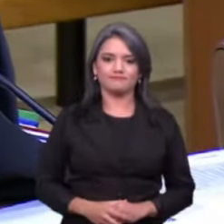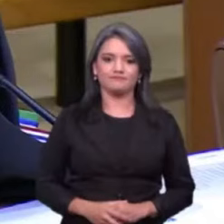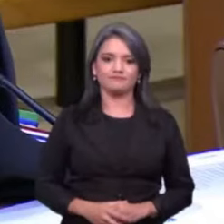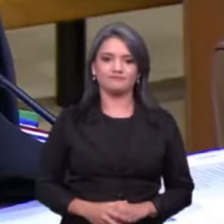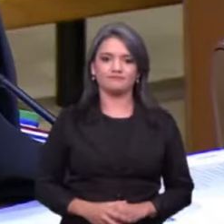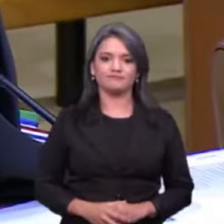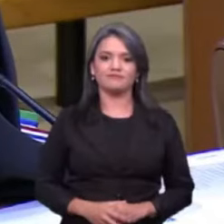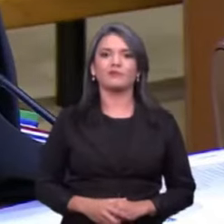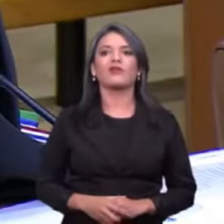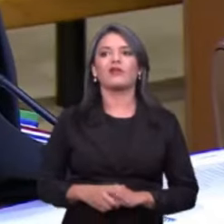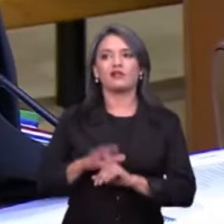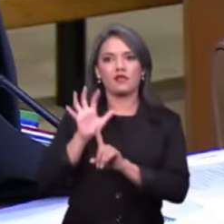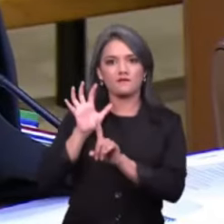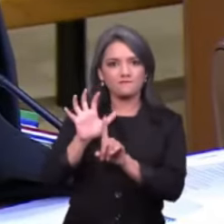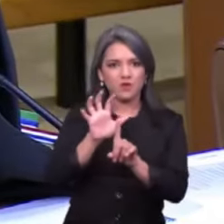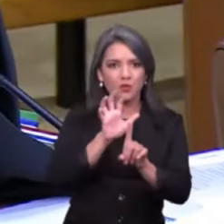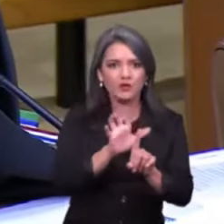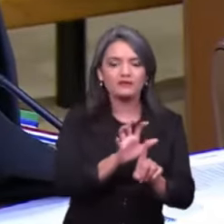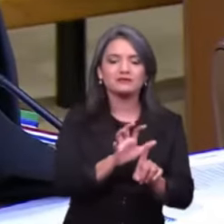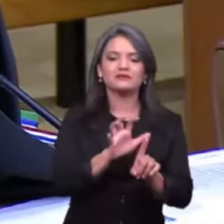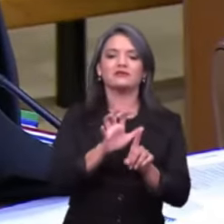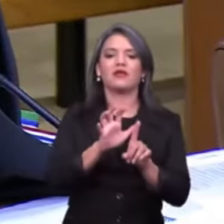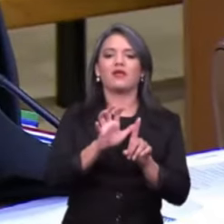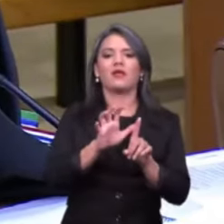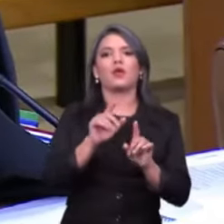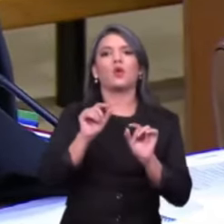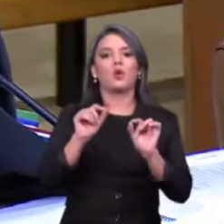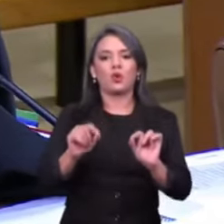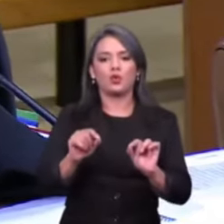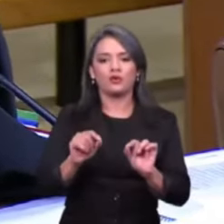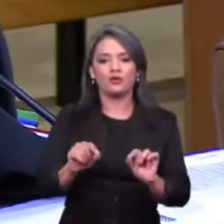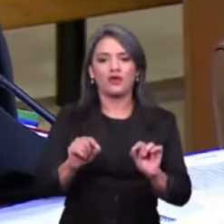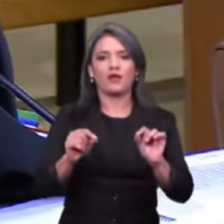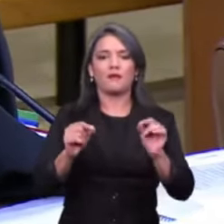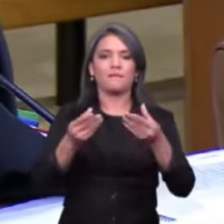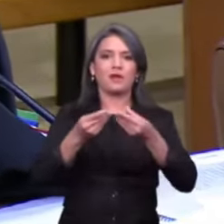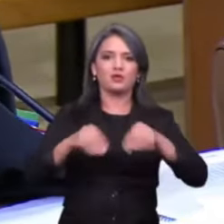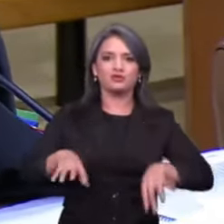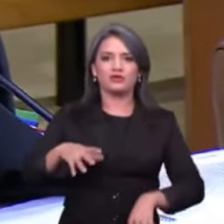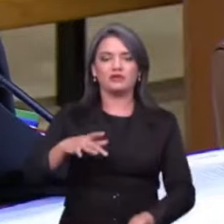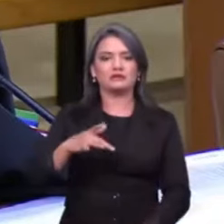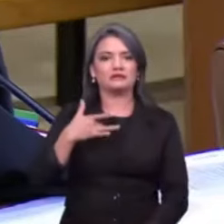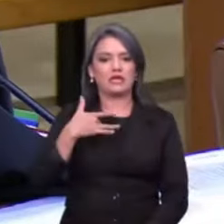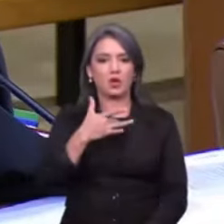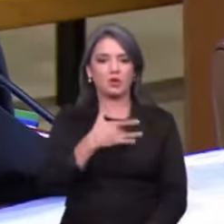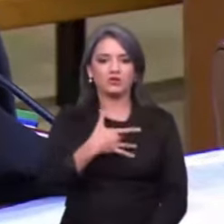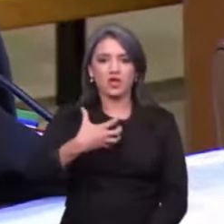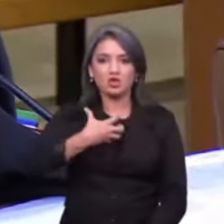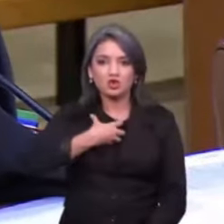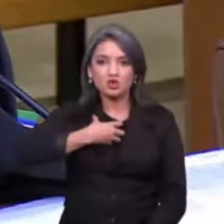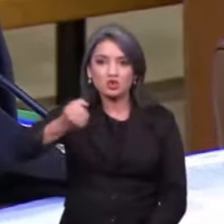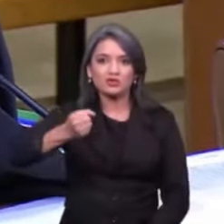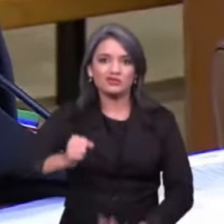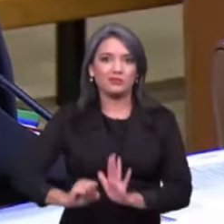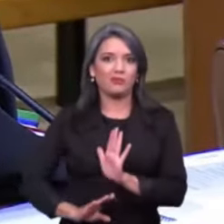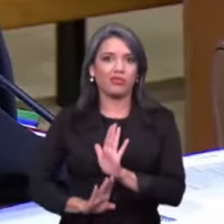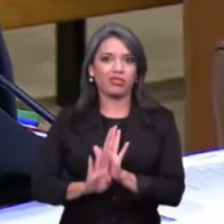Se trata de danos sérios à saúde, aumento de suicídio, aumento de acidentes.